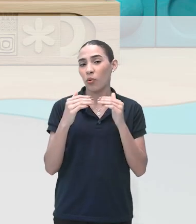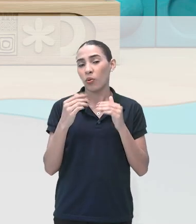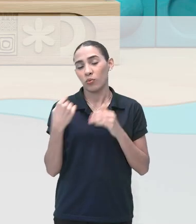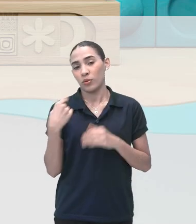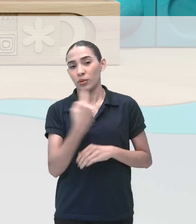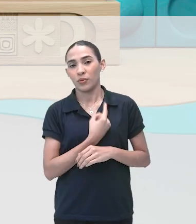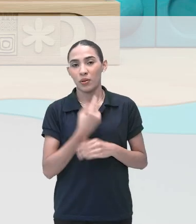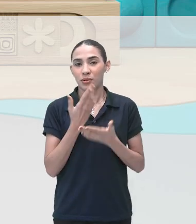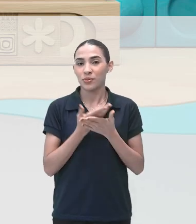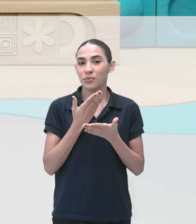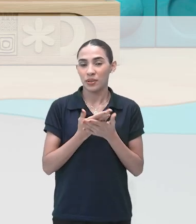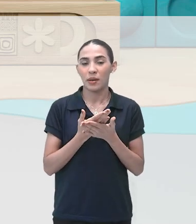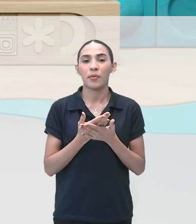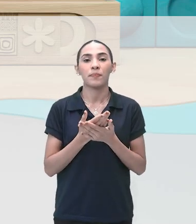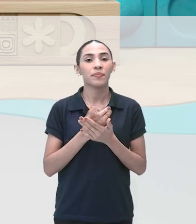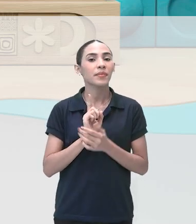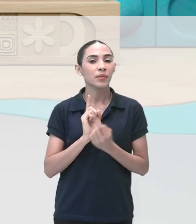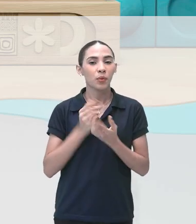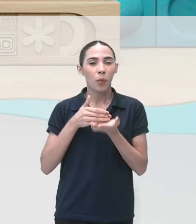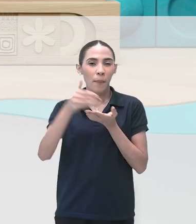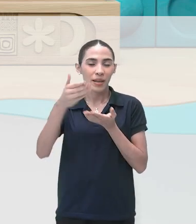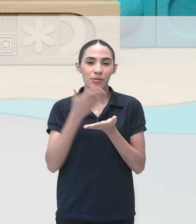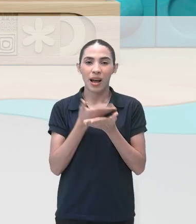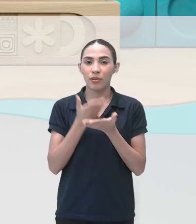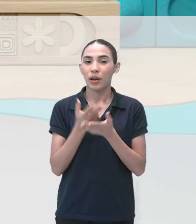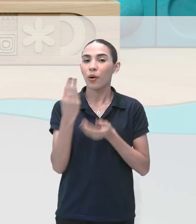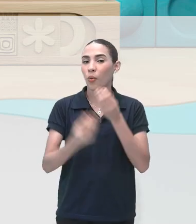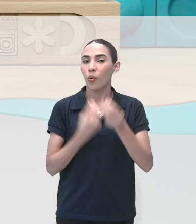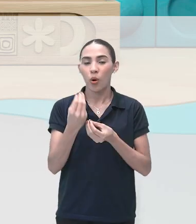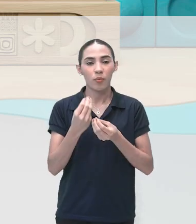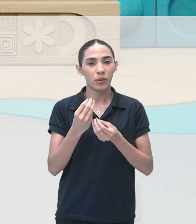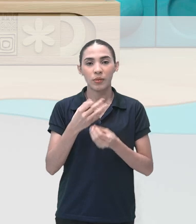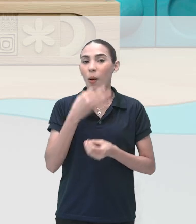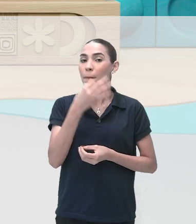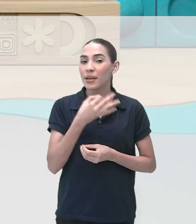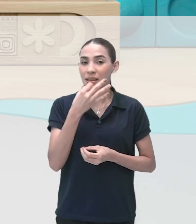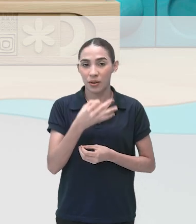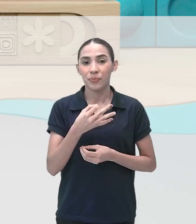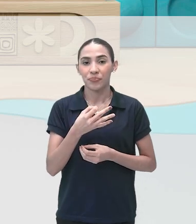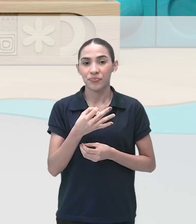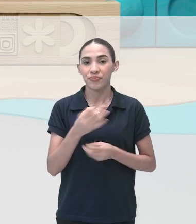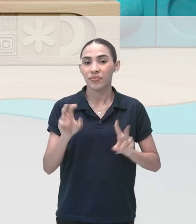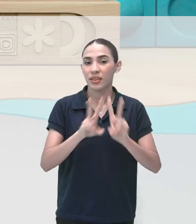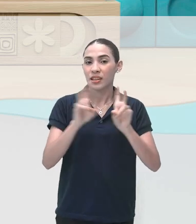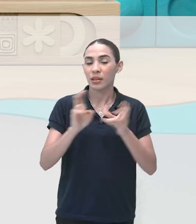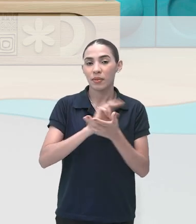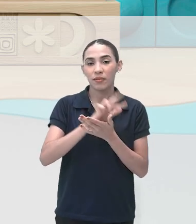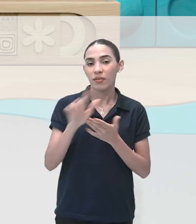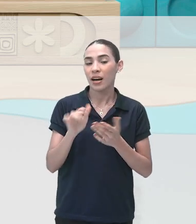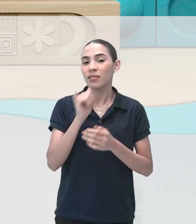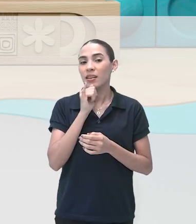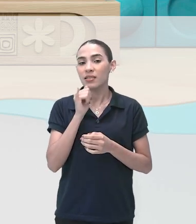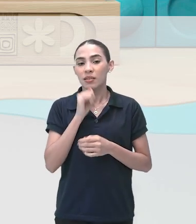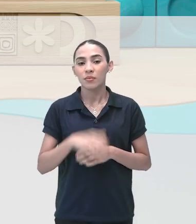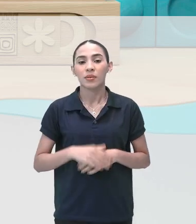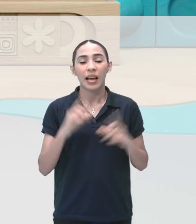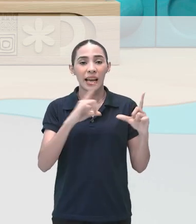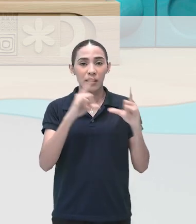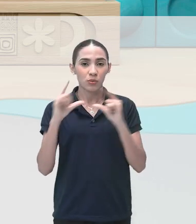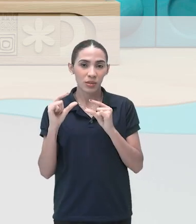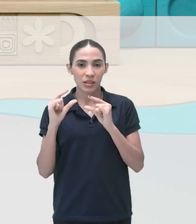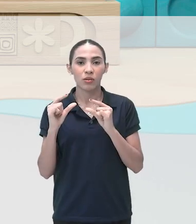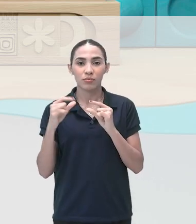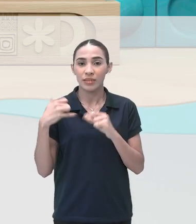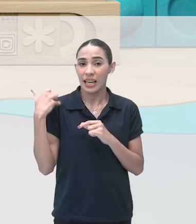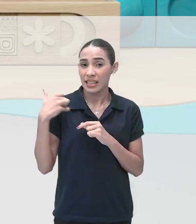nós observamos lá no início, como nós podemos nos posicionar em relação a temas diversos, como a redução da